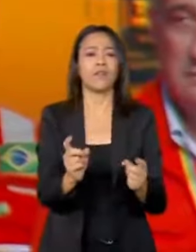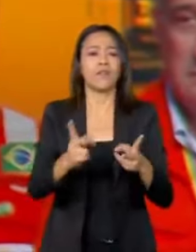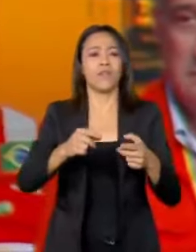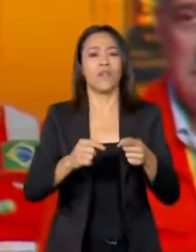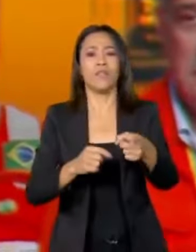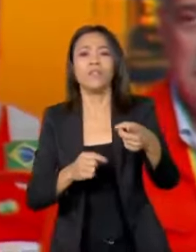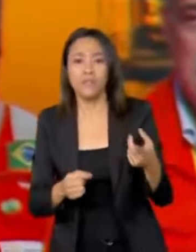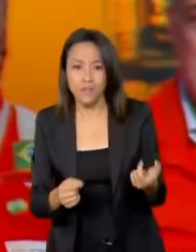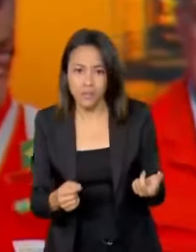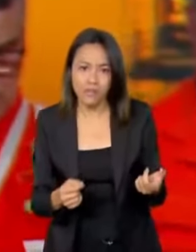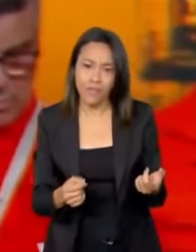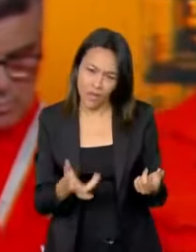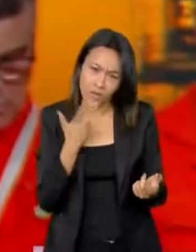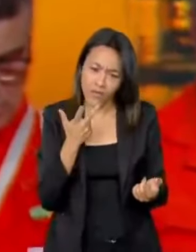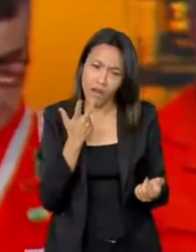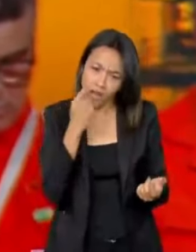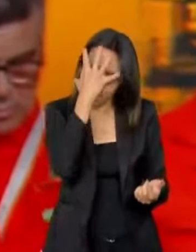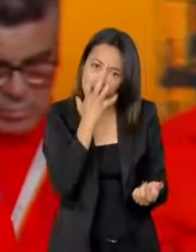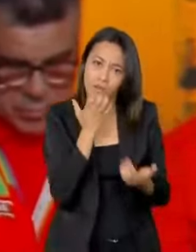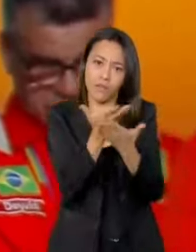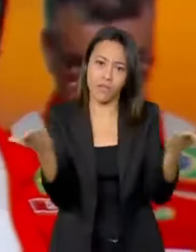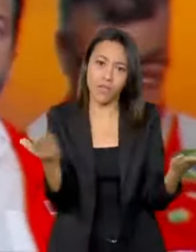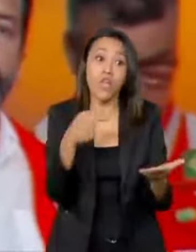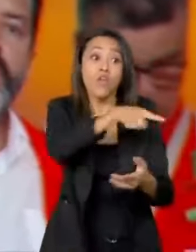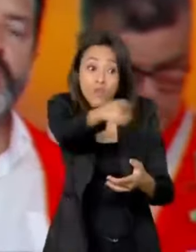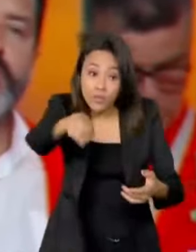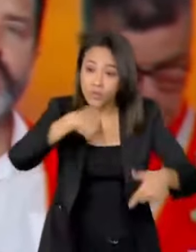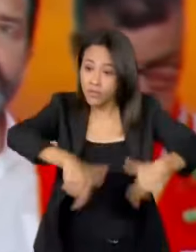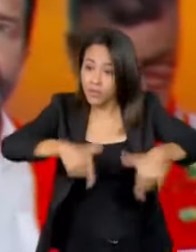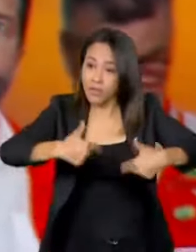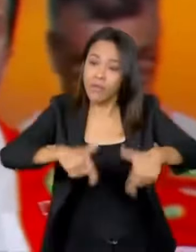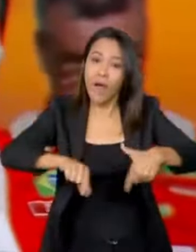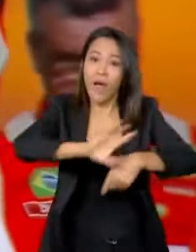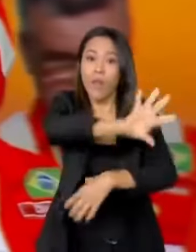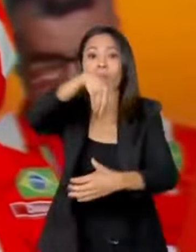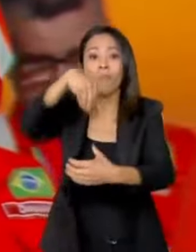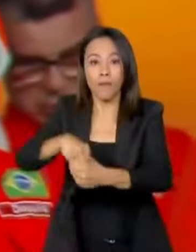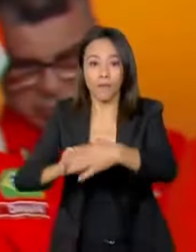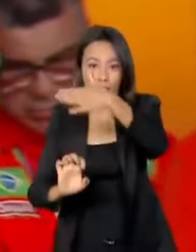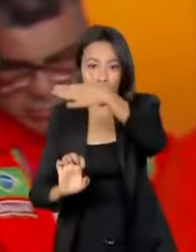vamos ser franco, como trabalhador da Petrobras e como usuário.